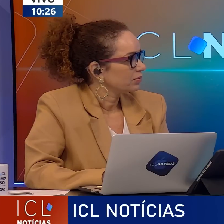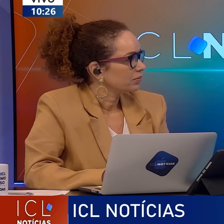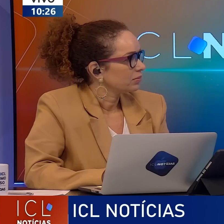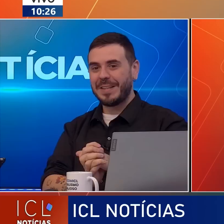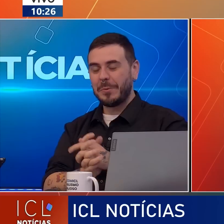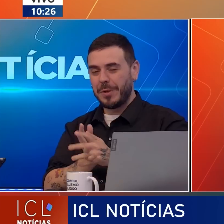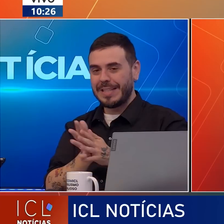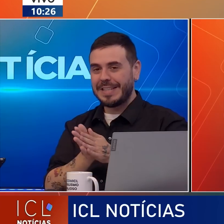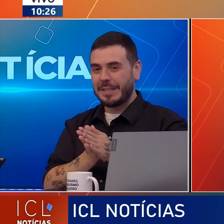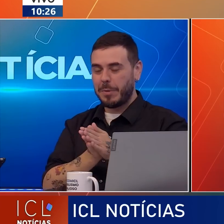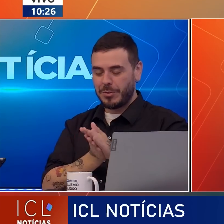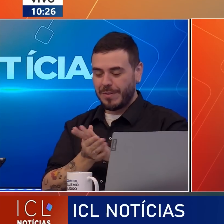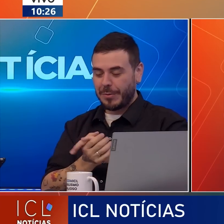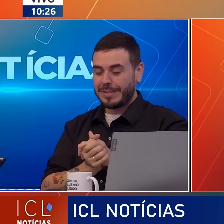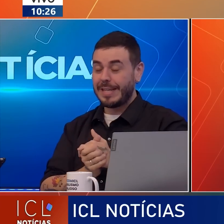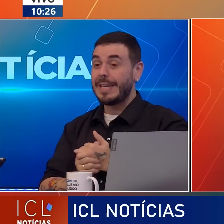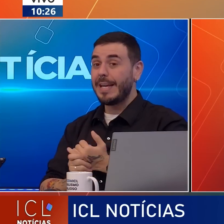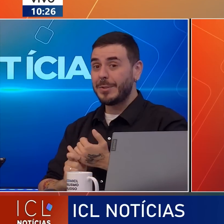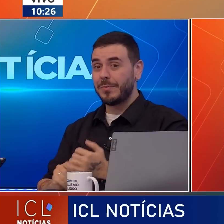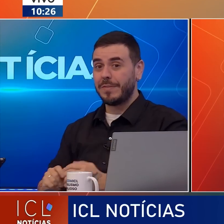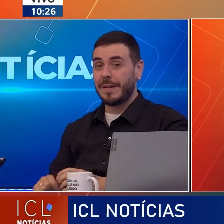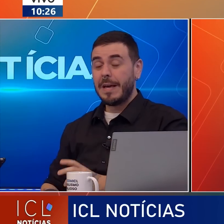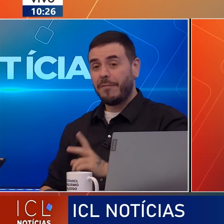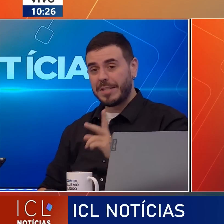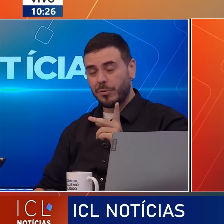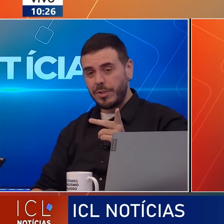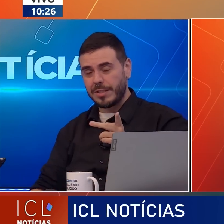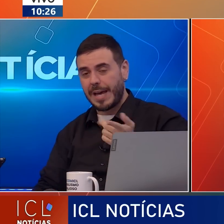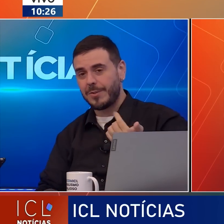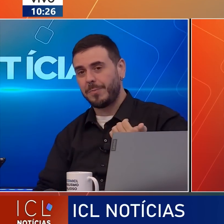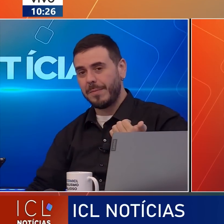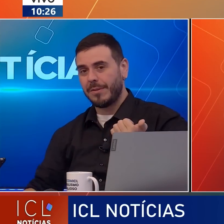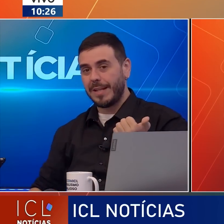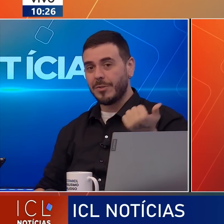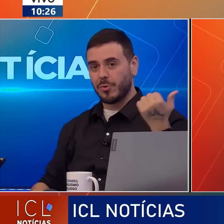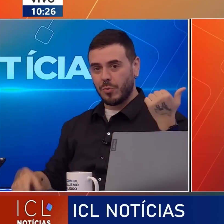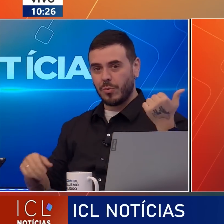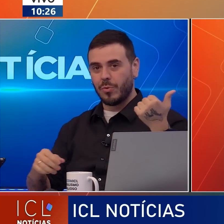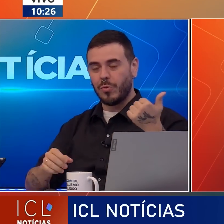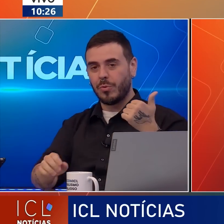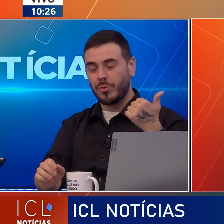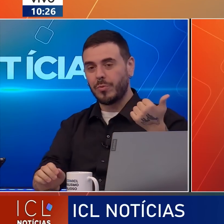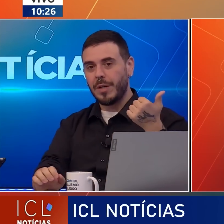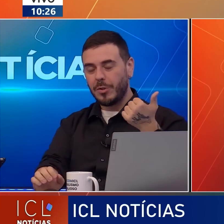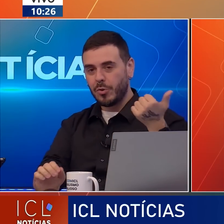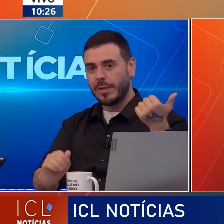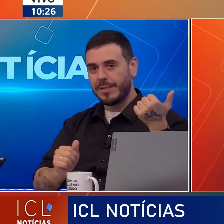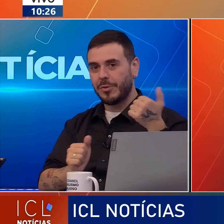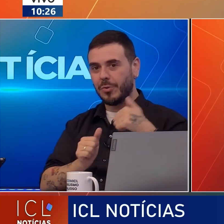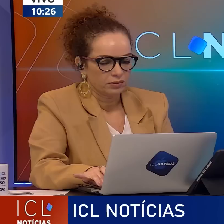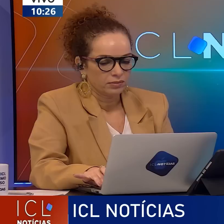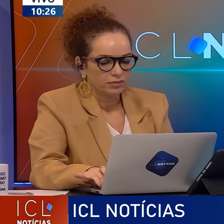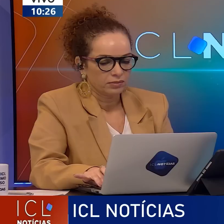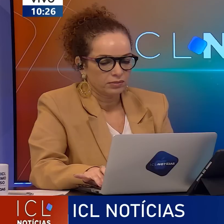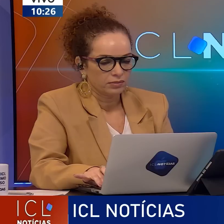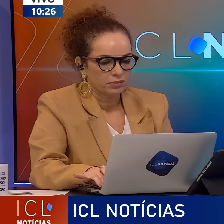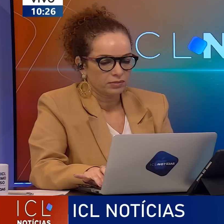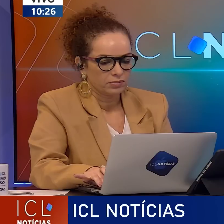para Manuela ficar tranquila. Certamente isso vai acontecer. E é isso, Vivian. Fazer dois destaques. O primeiro deles, o Juca